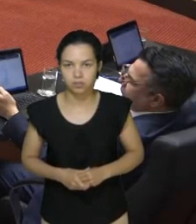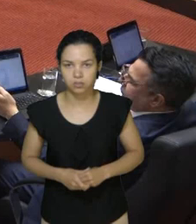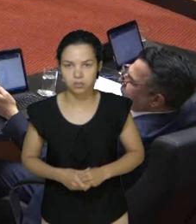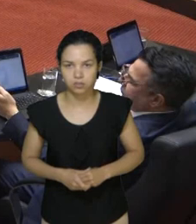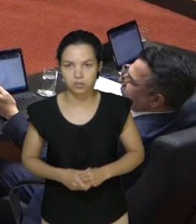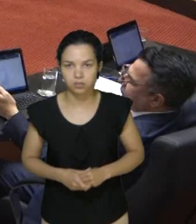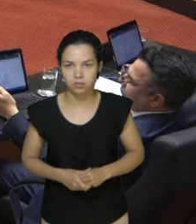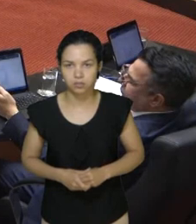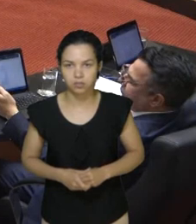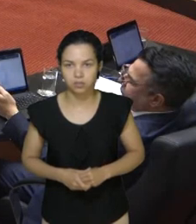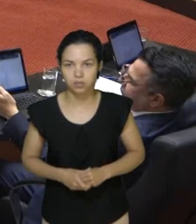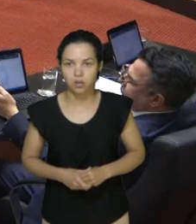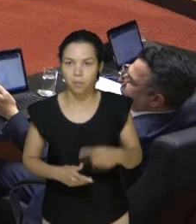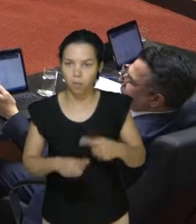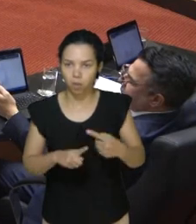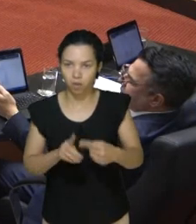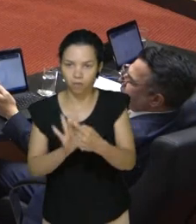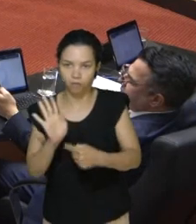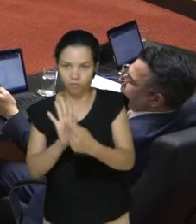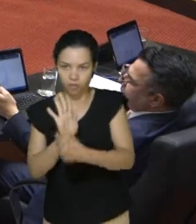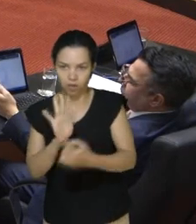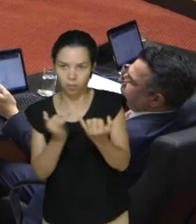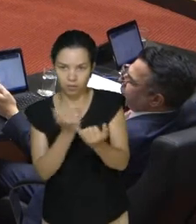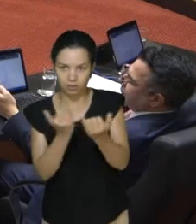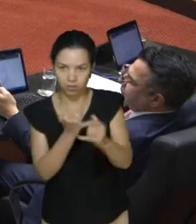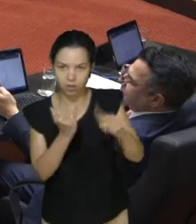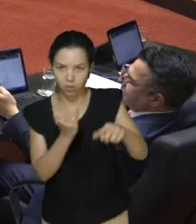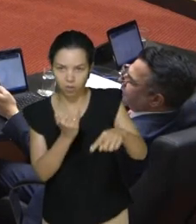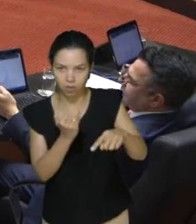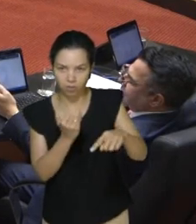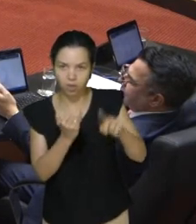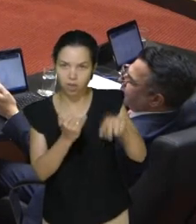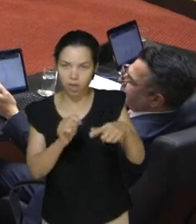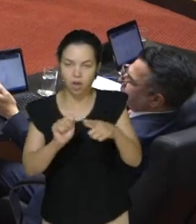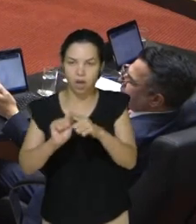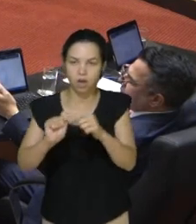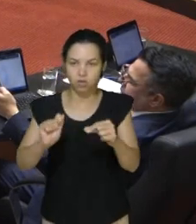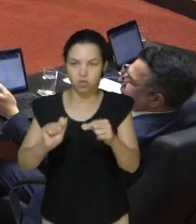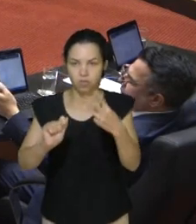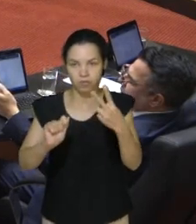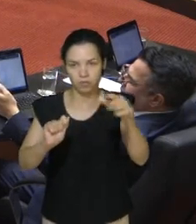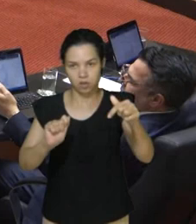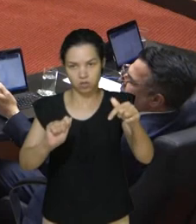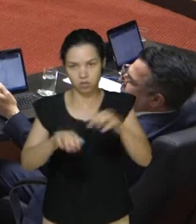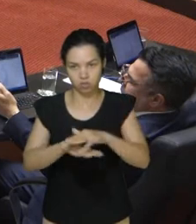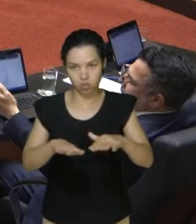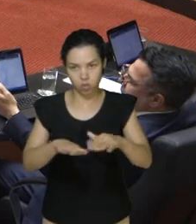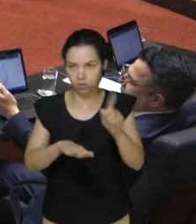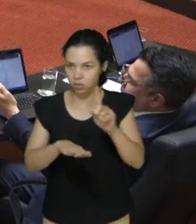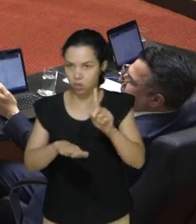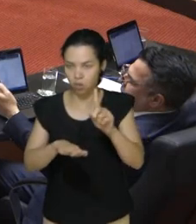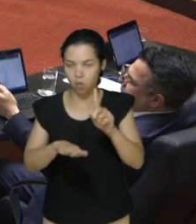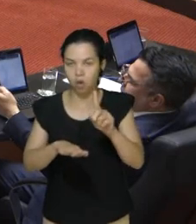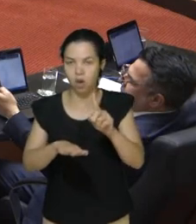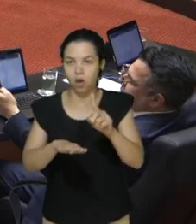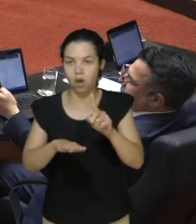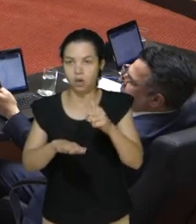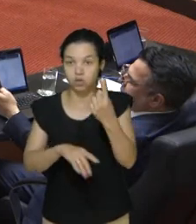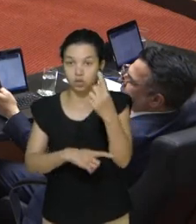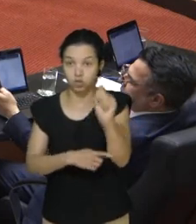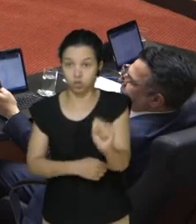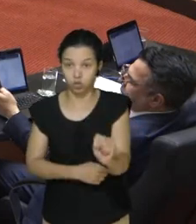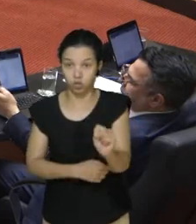Não é então, só, é um veto, porque deputado, é um veto parcial, né? É, mas não é parcial. Somente o artigo 27, deputadas. São 18 artigos que o governador